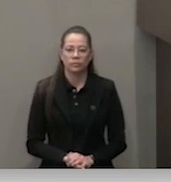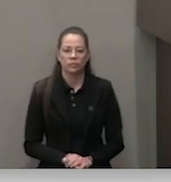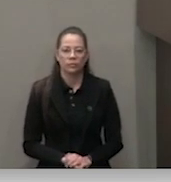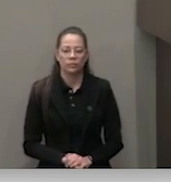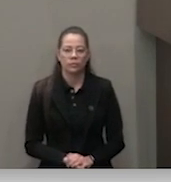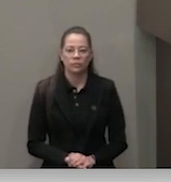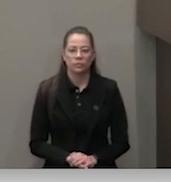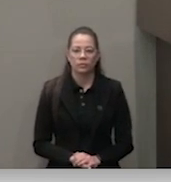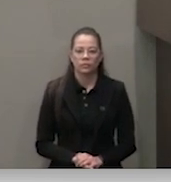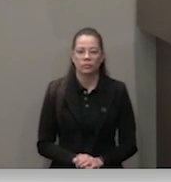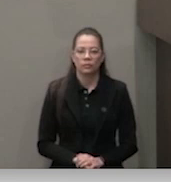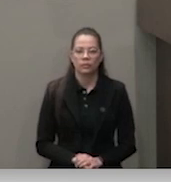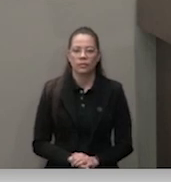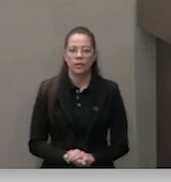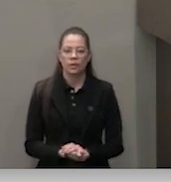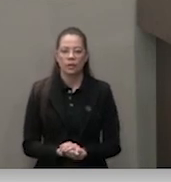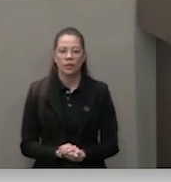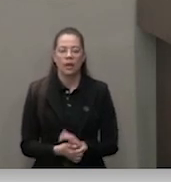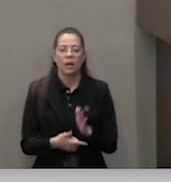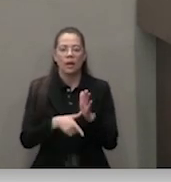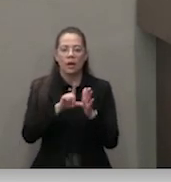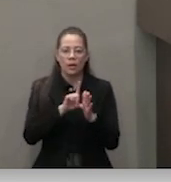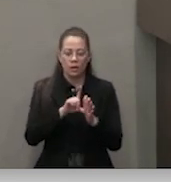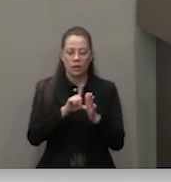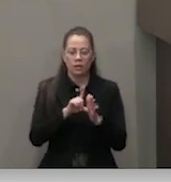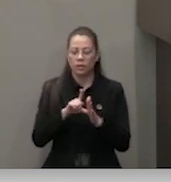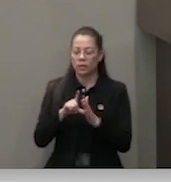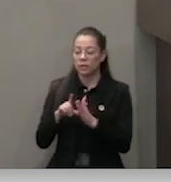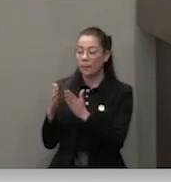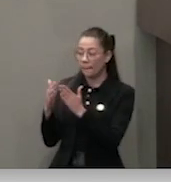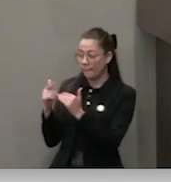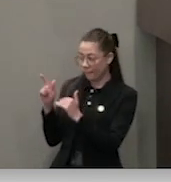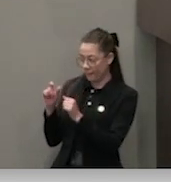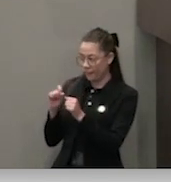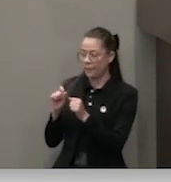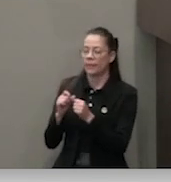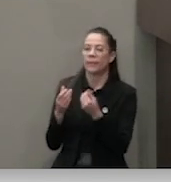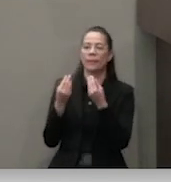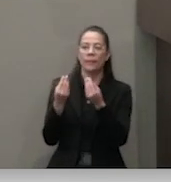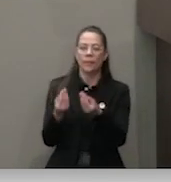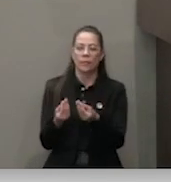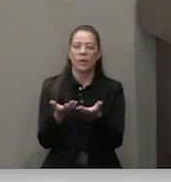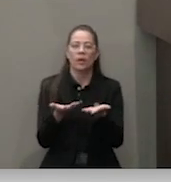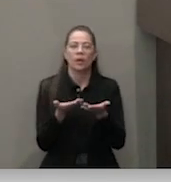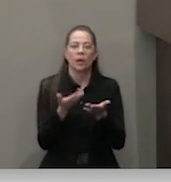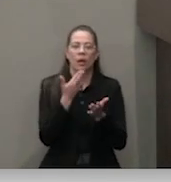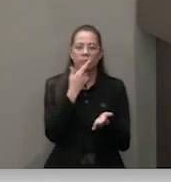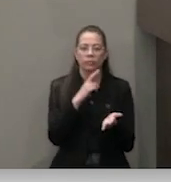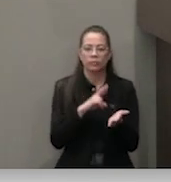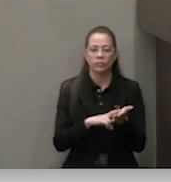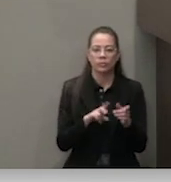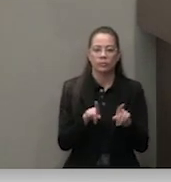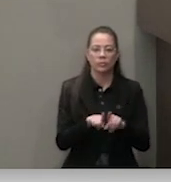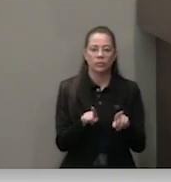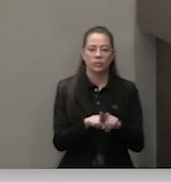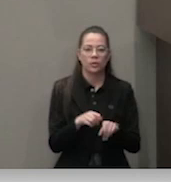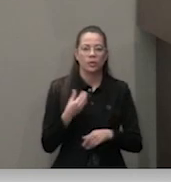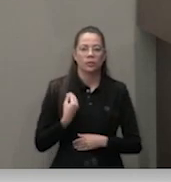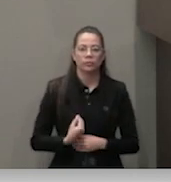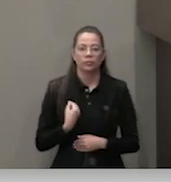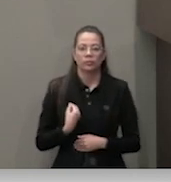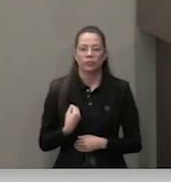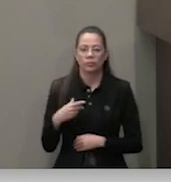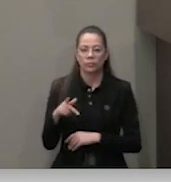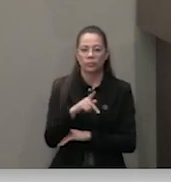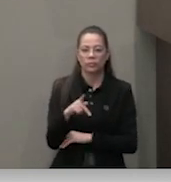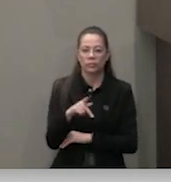a condução dos trabalhos para secretária Jana para poder fazer entrega quero fazer o registro aqui daena